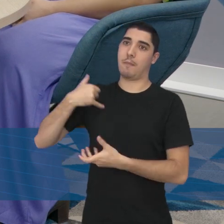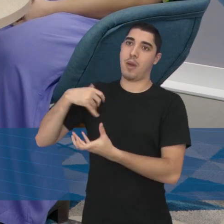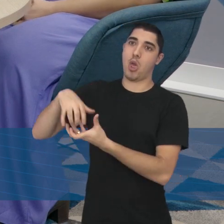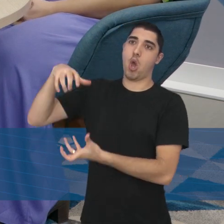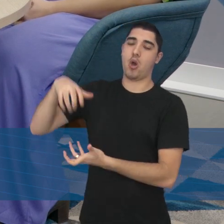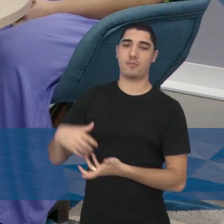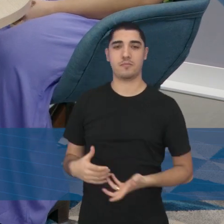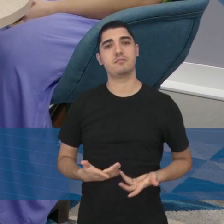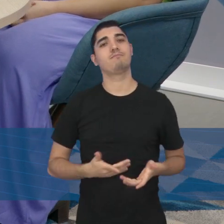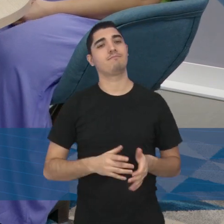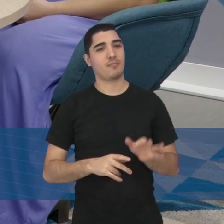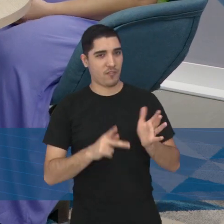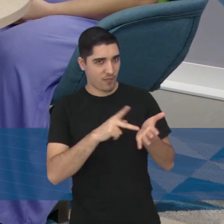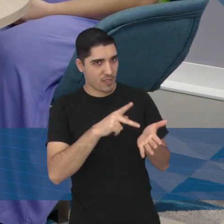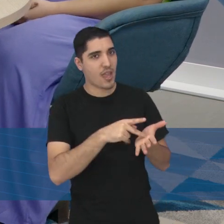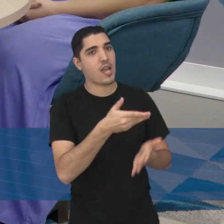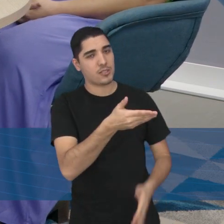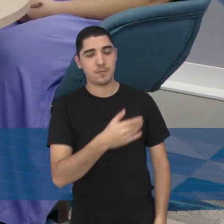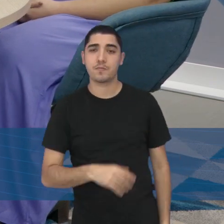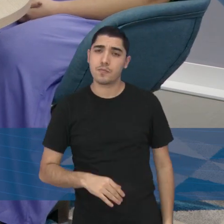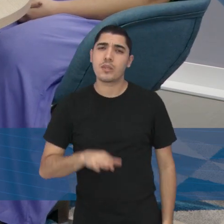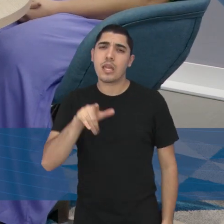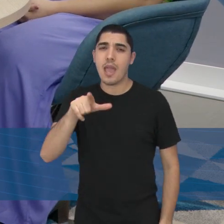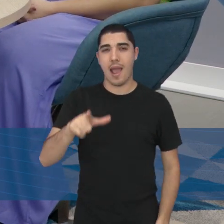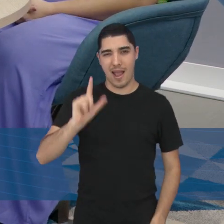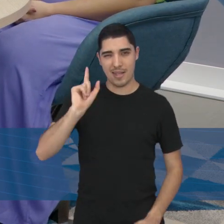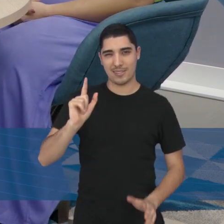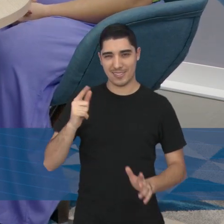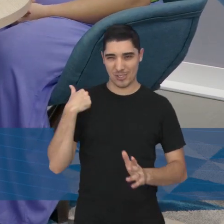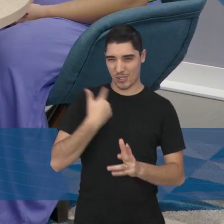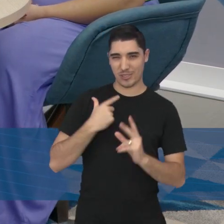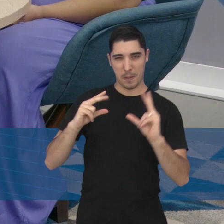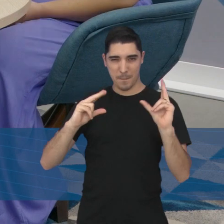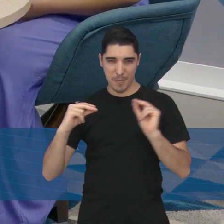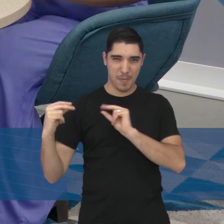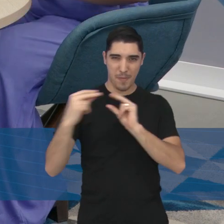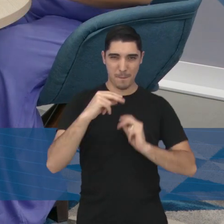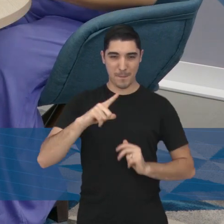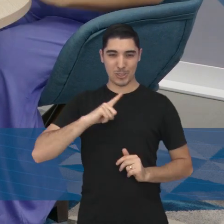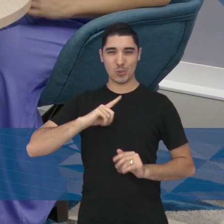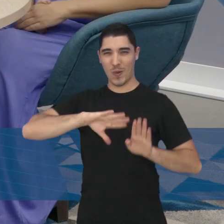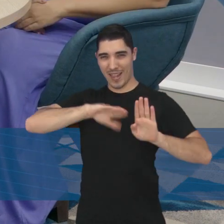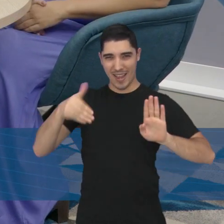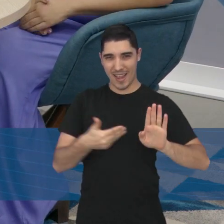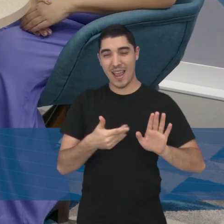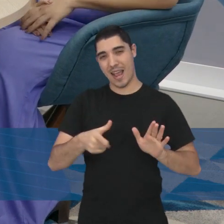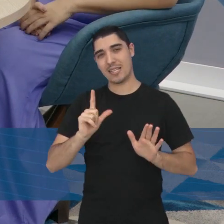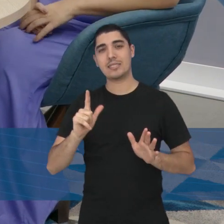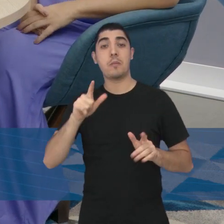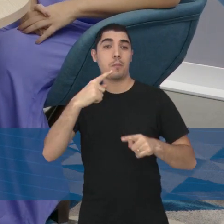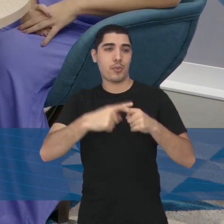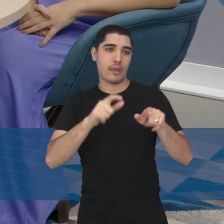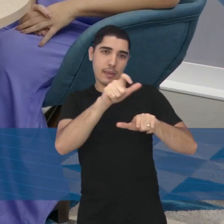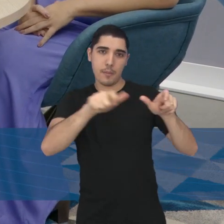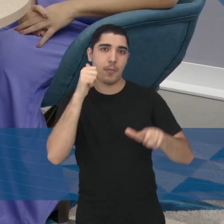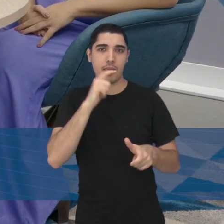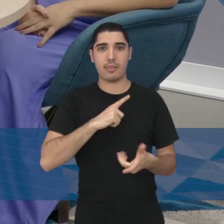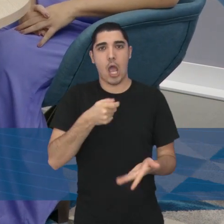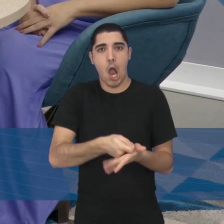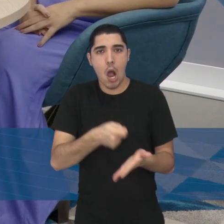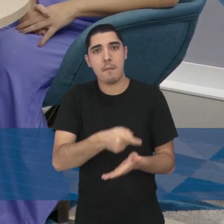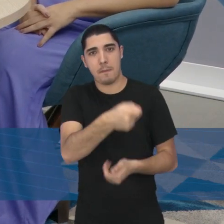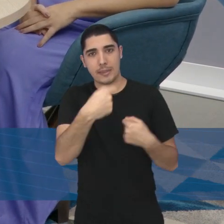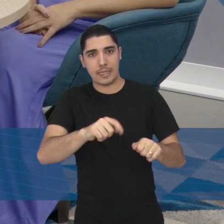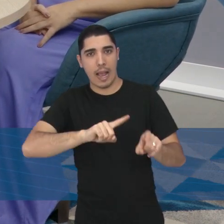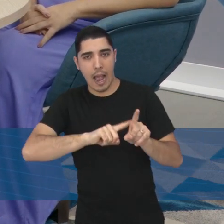mulher, ela, né, a gente até falava antes de começar o programa, né, porque a mulher ela ainda é muito cobrada em relação a